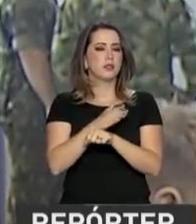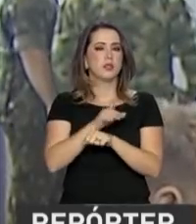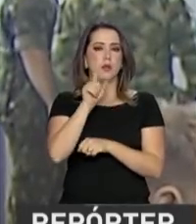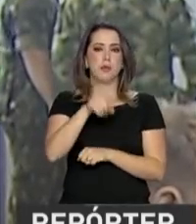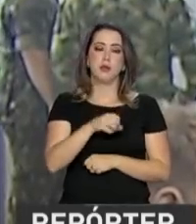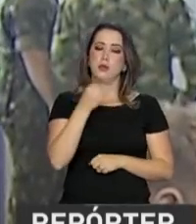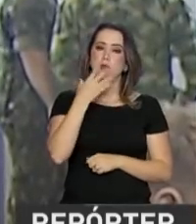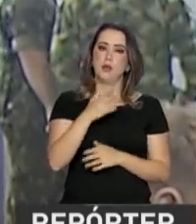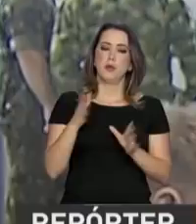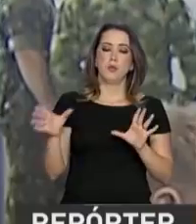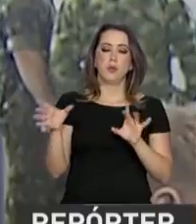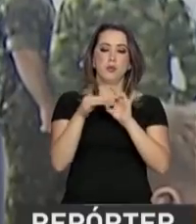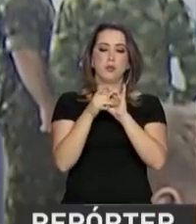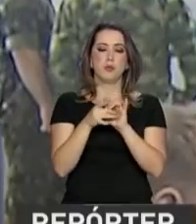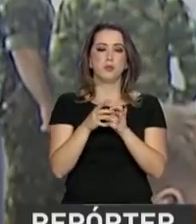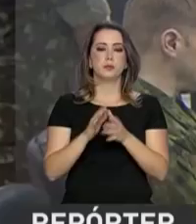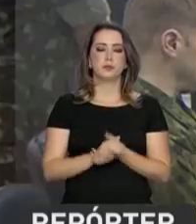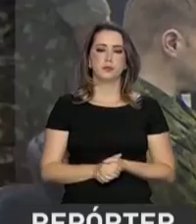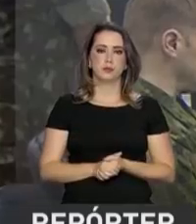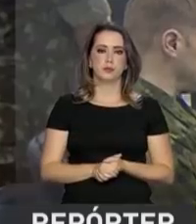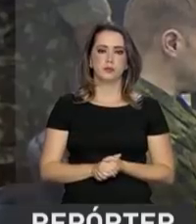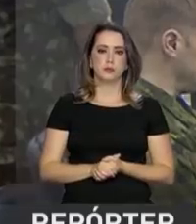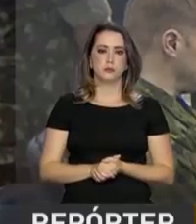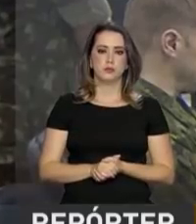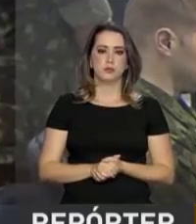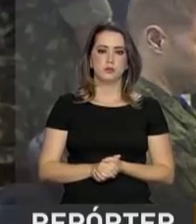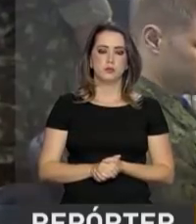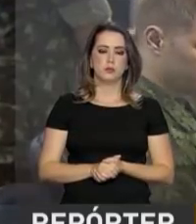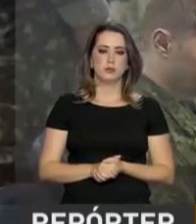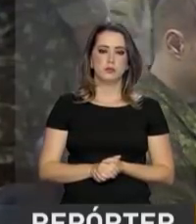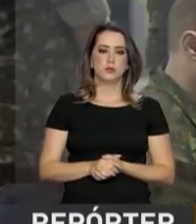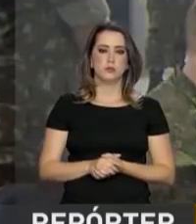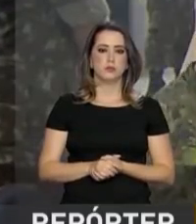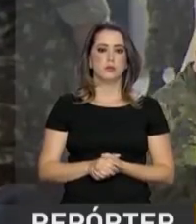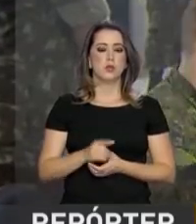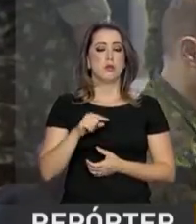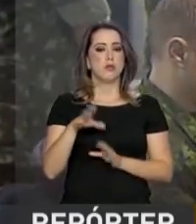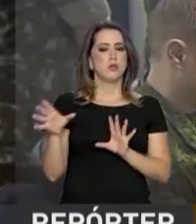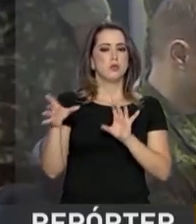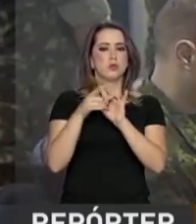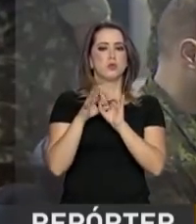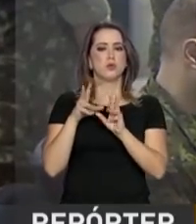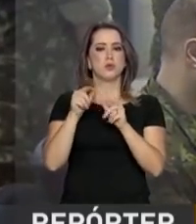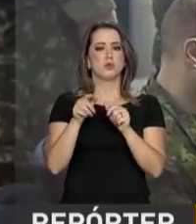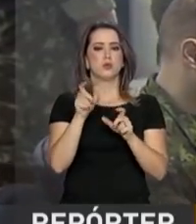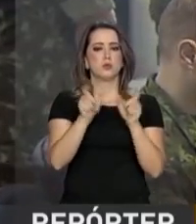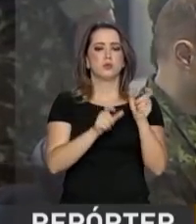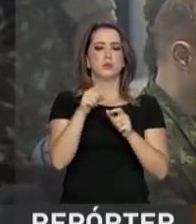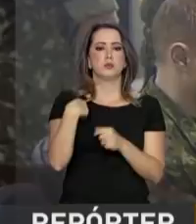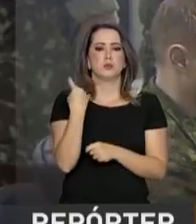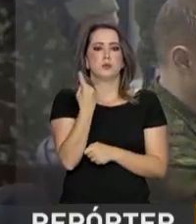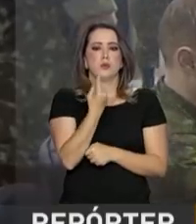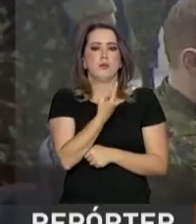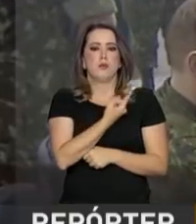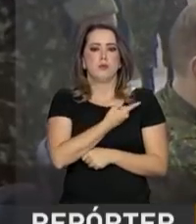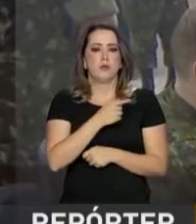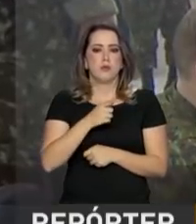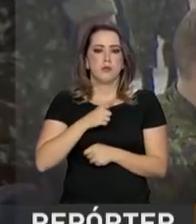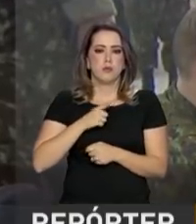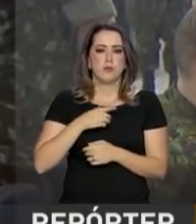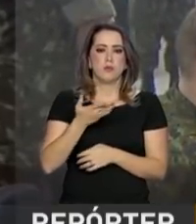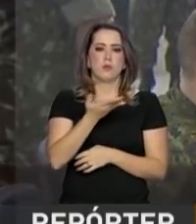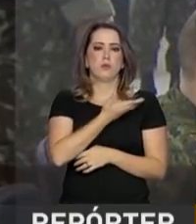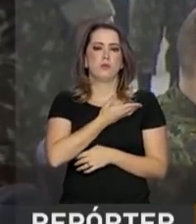oportunidade para estreitar relações. Isso entrelaça a los ejércitos, ¿verdad? Para que tenhamos uma amizade